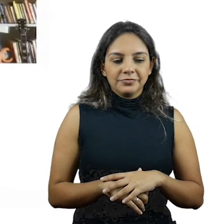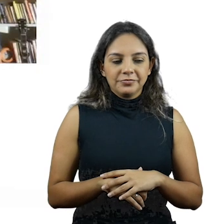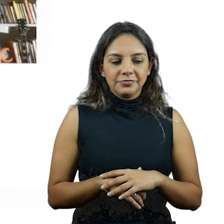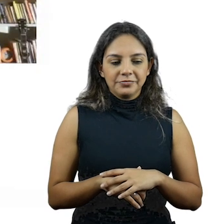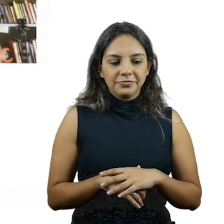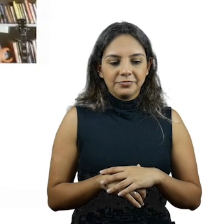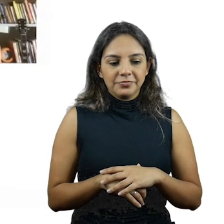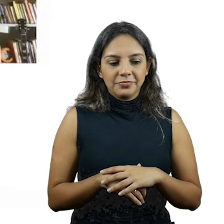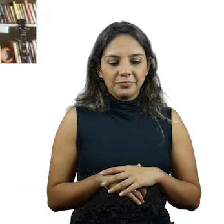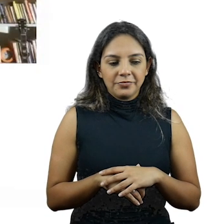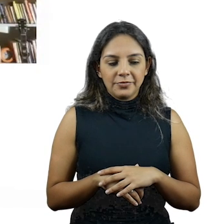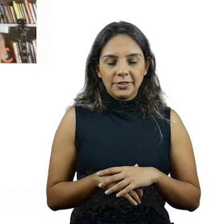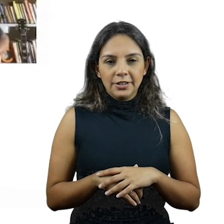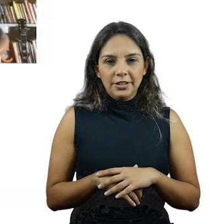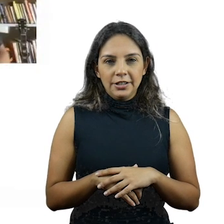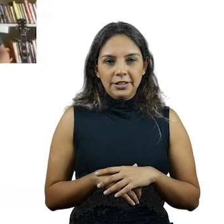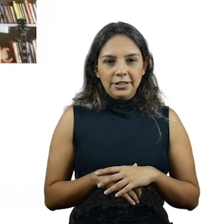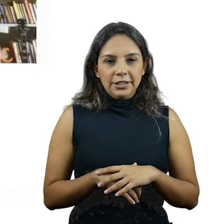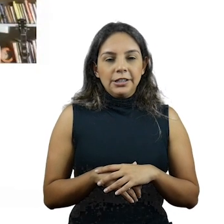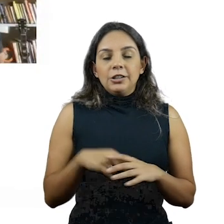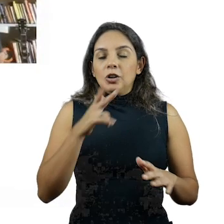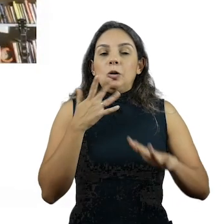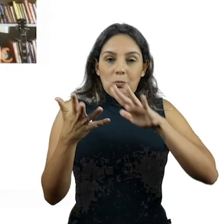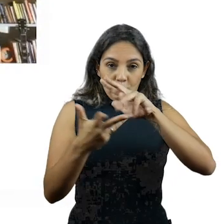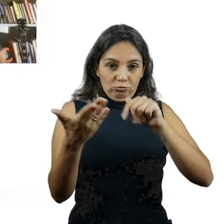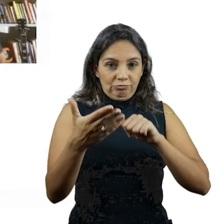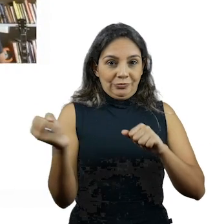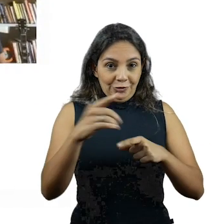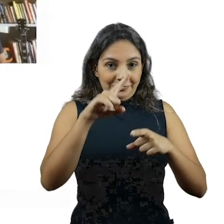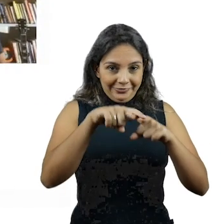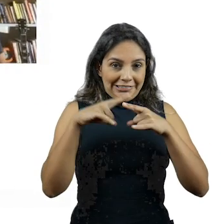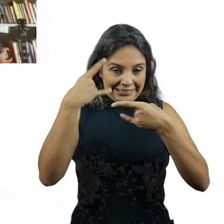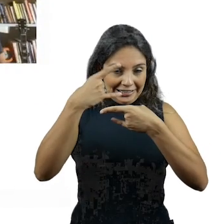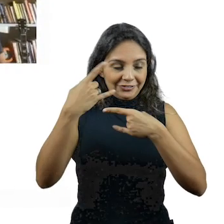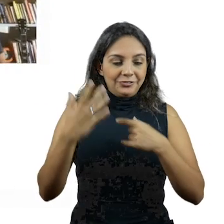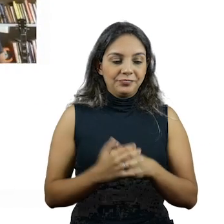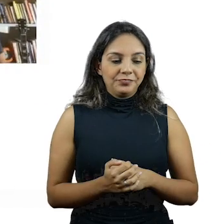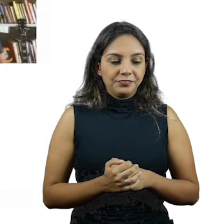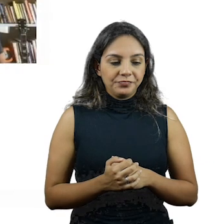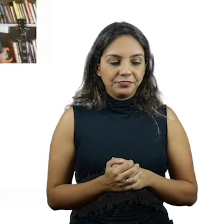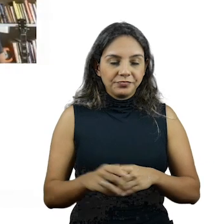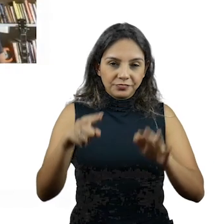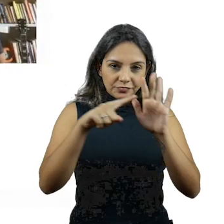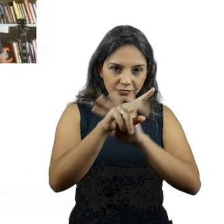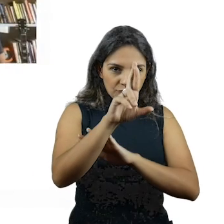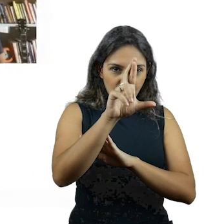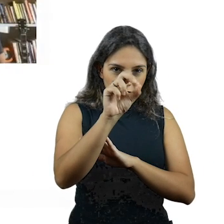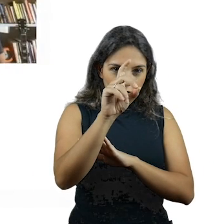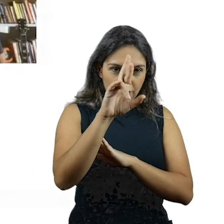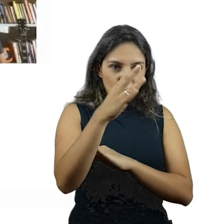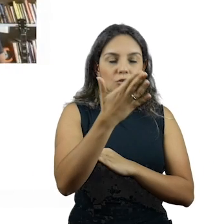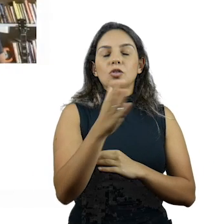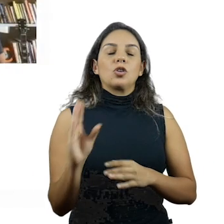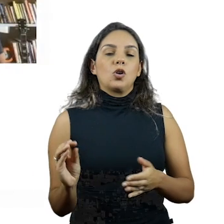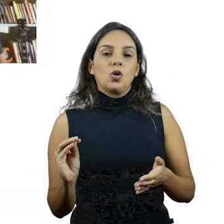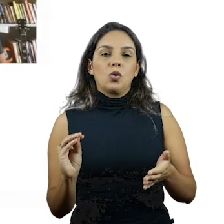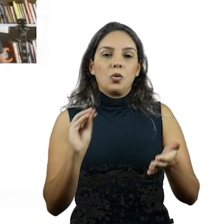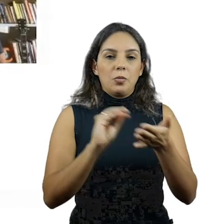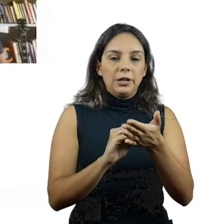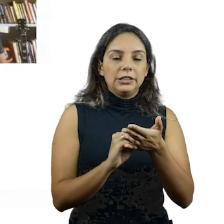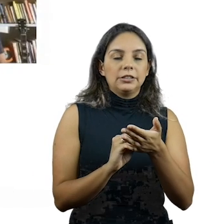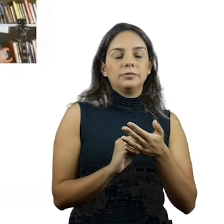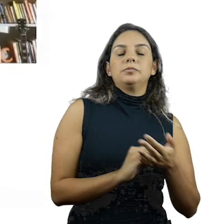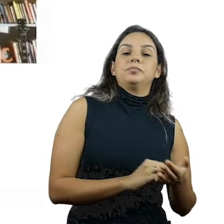vivendo. Vamos fazer parte dele, sem problema. Rodrigo, mas então, só completando o